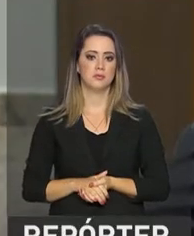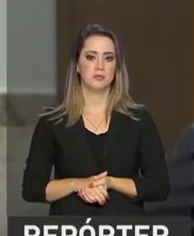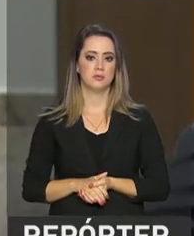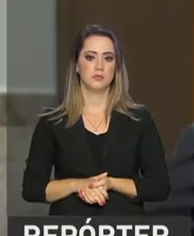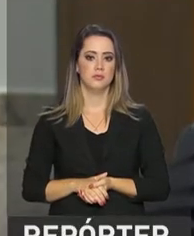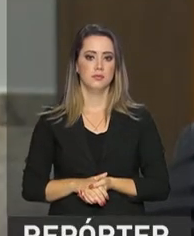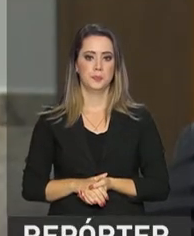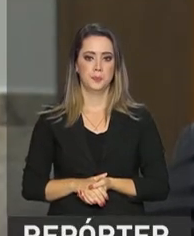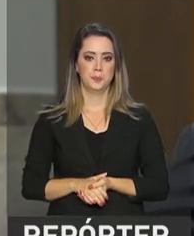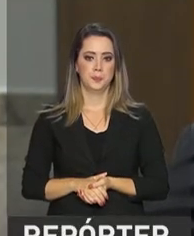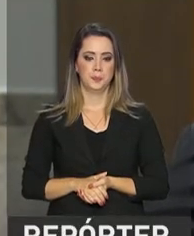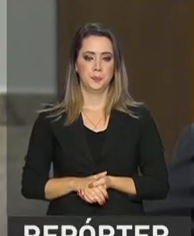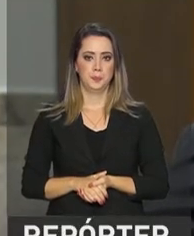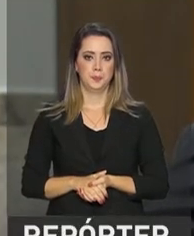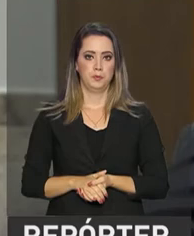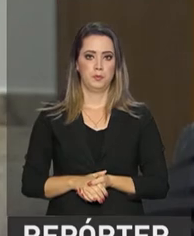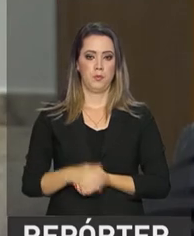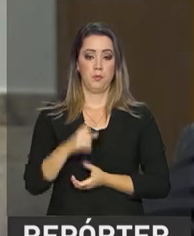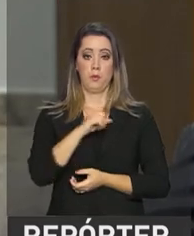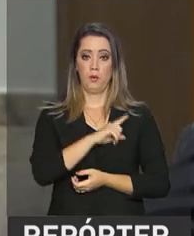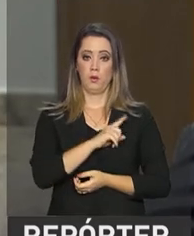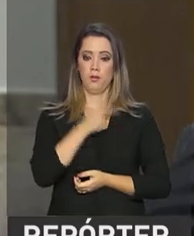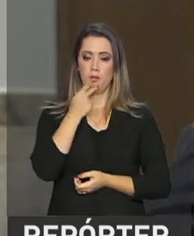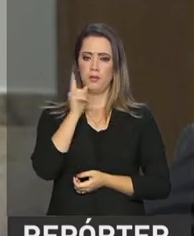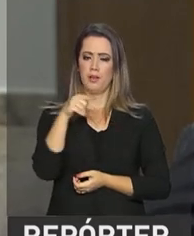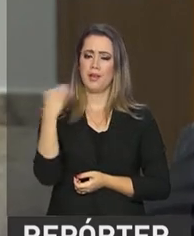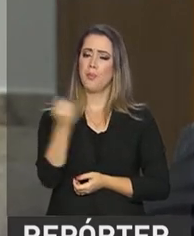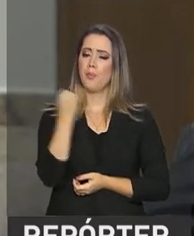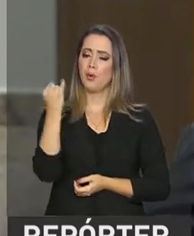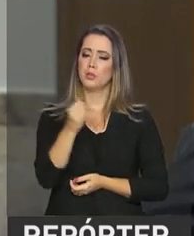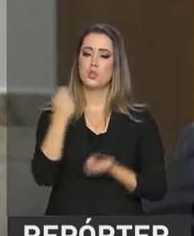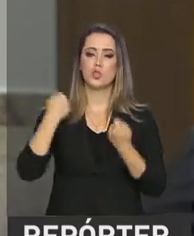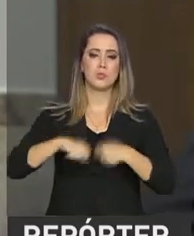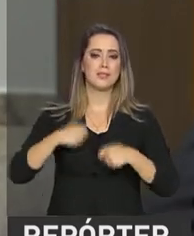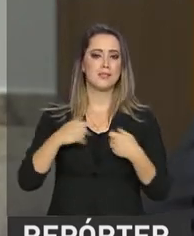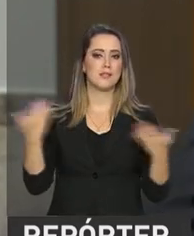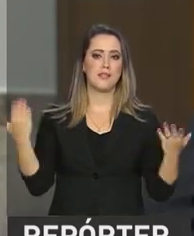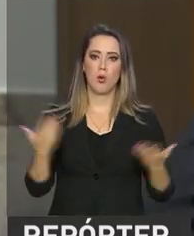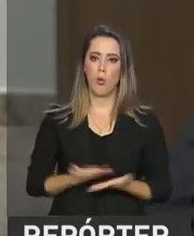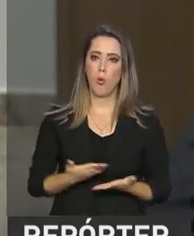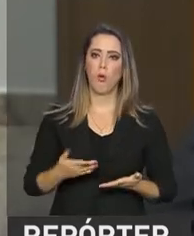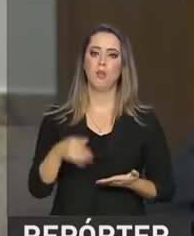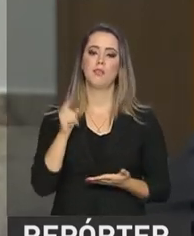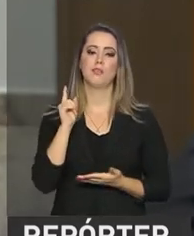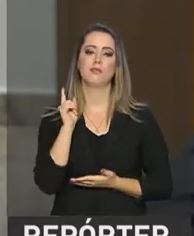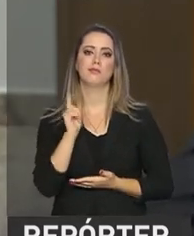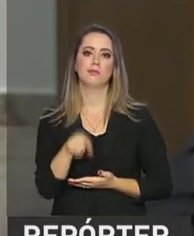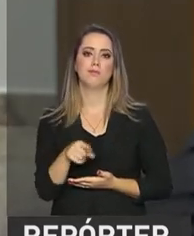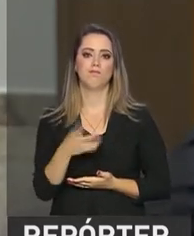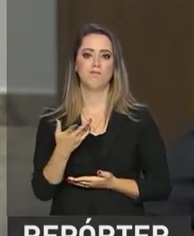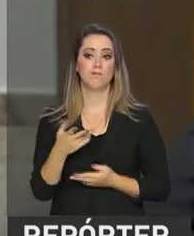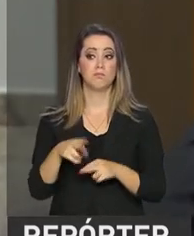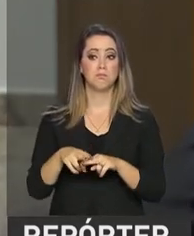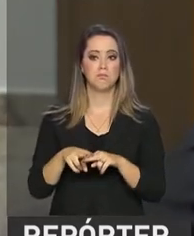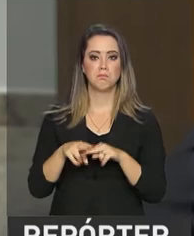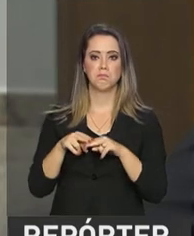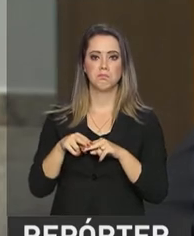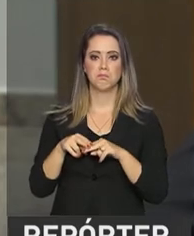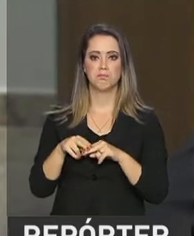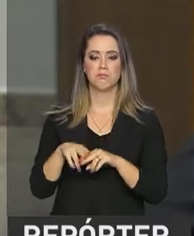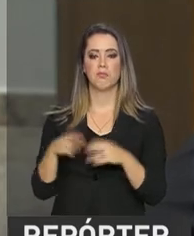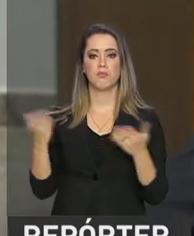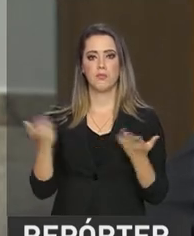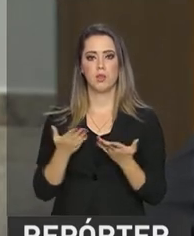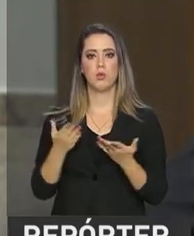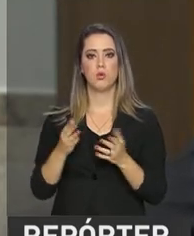é extremamente necessário urgente em virtude das condições